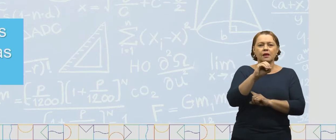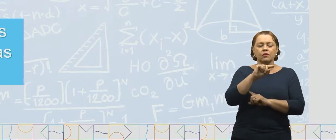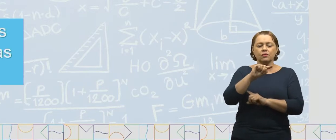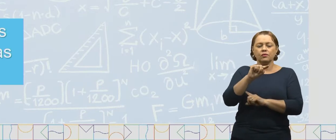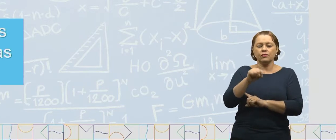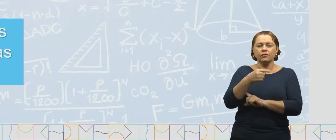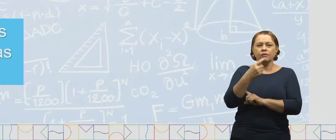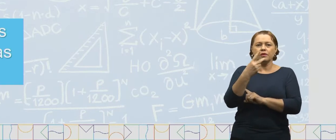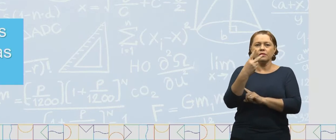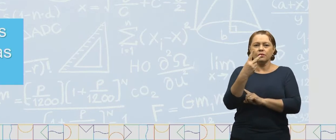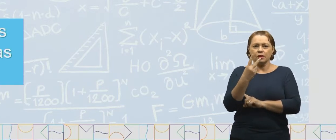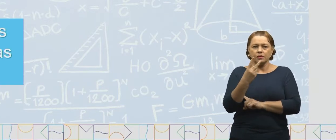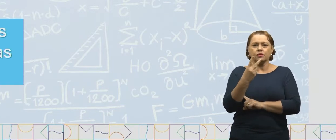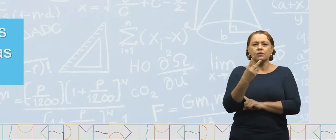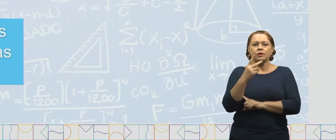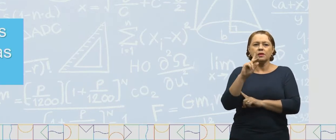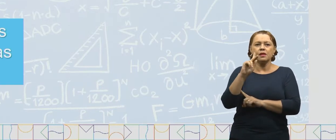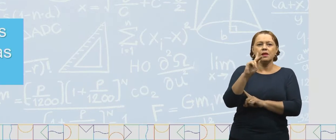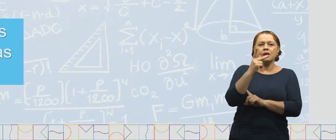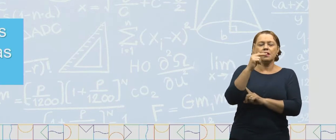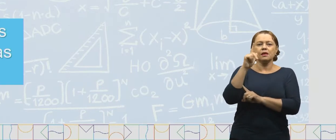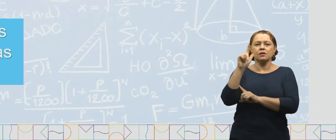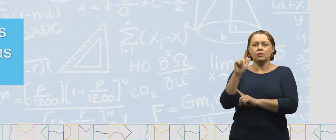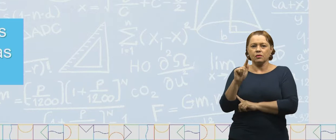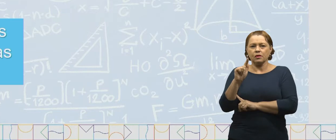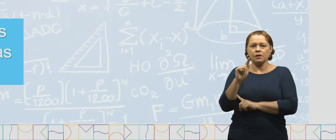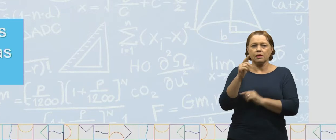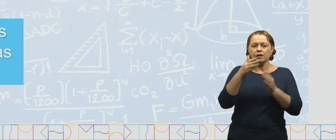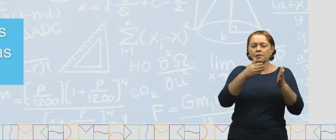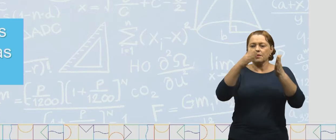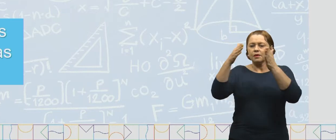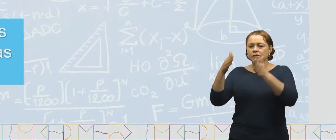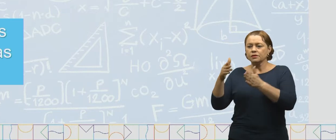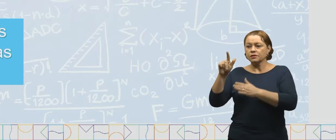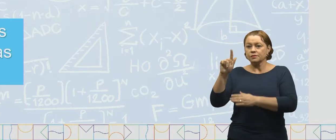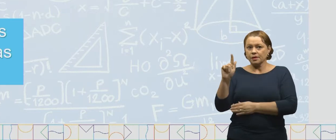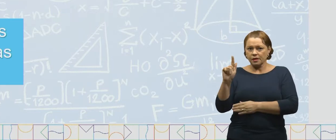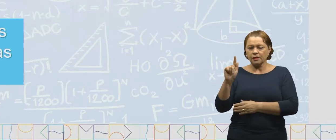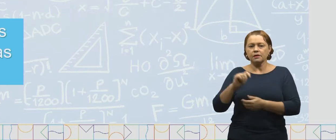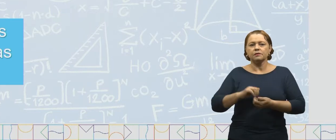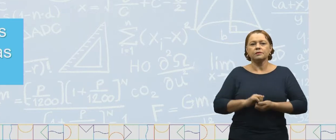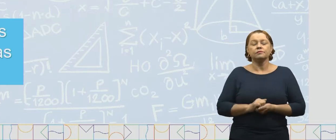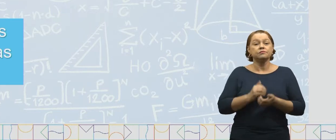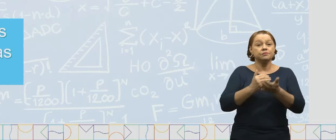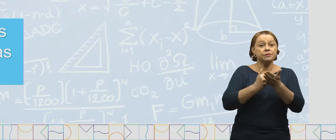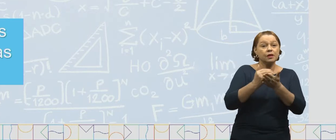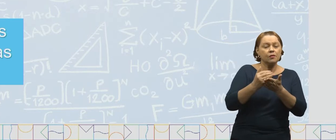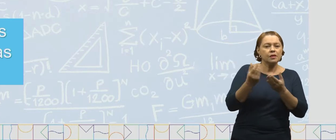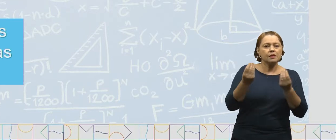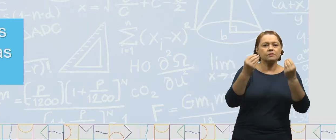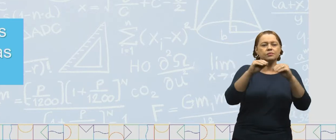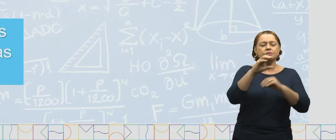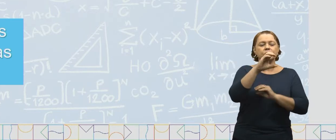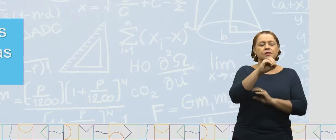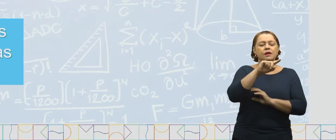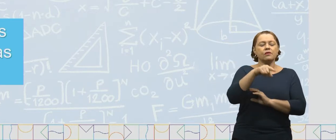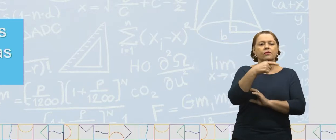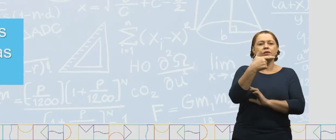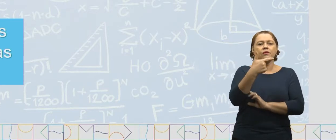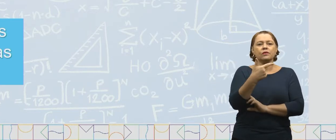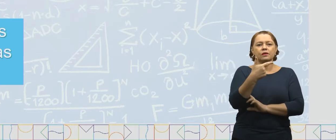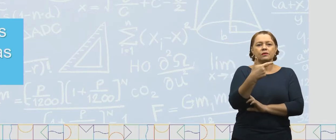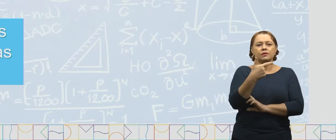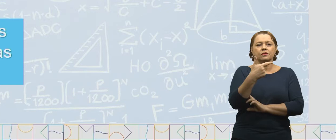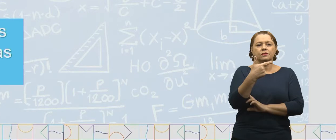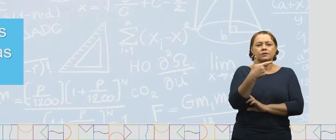0,2 hectogramas para gramas. Vamos lá. Para começar, colocamos o 0,2